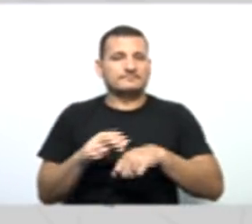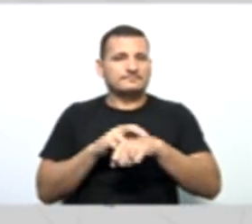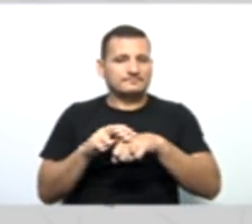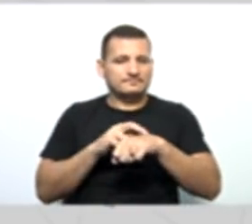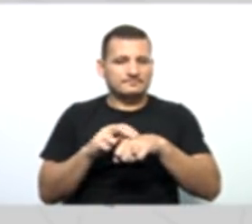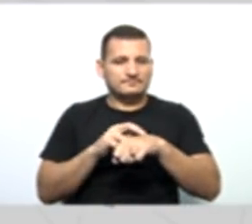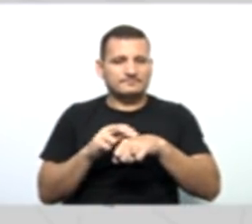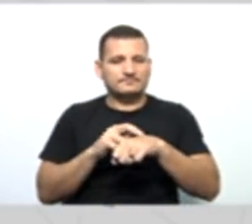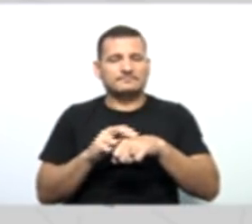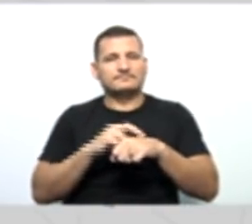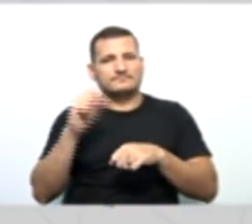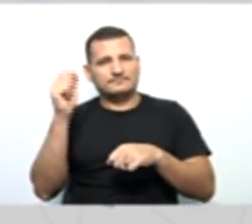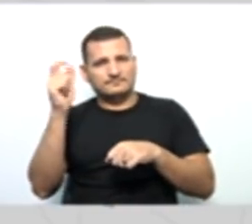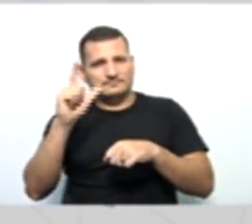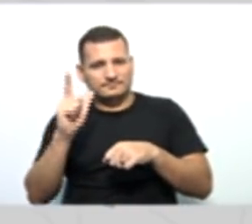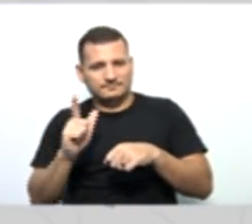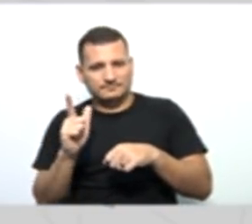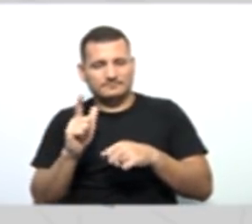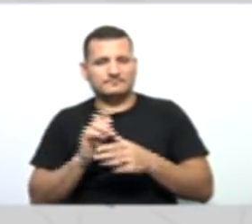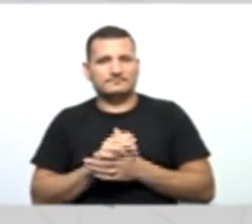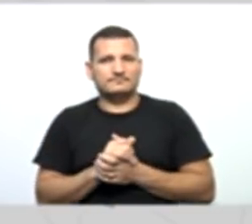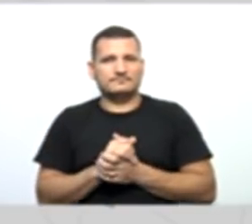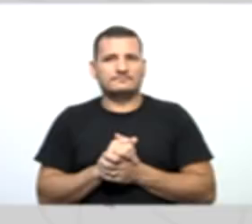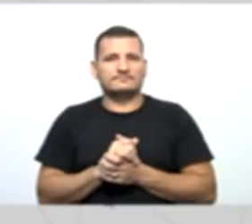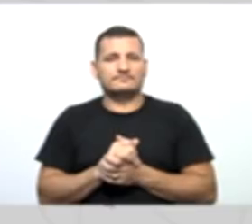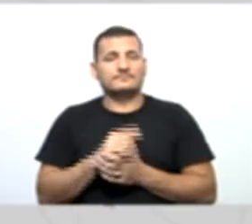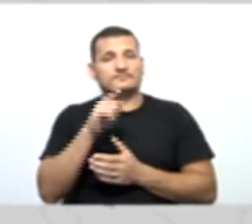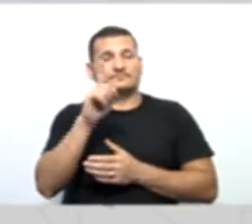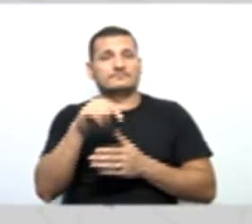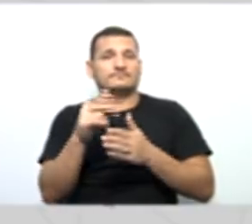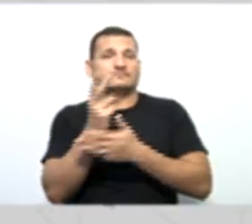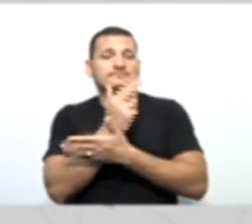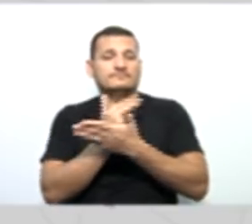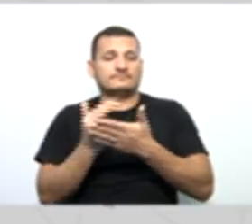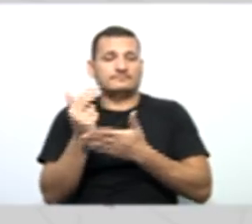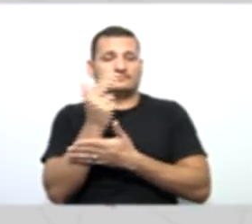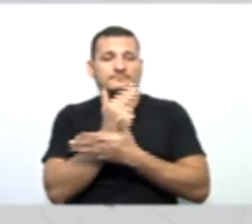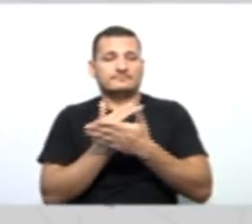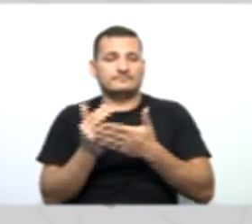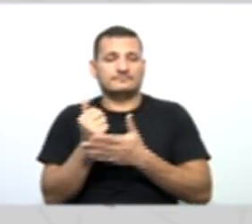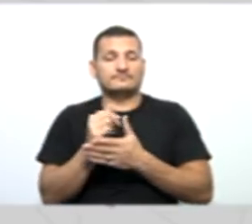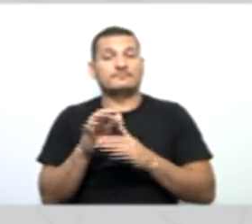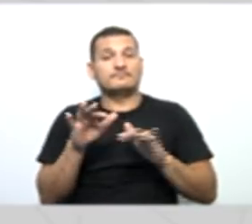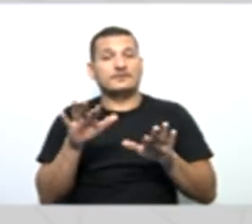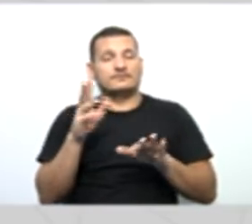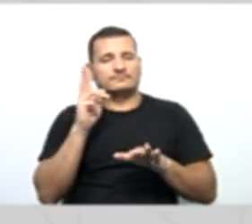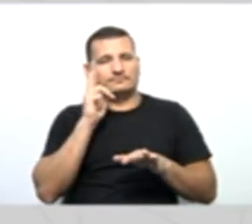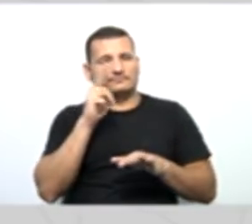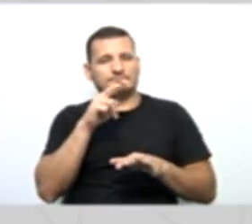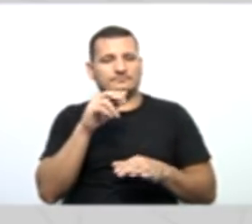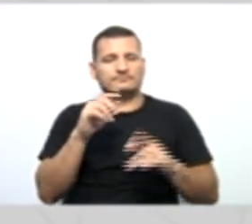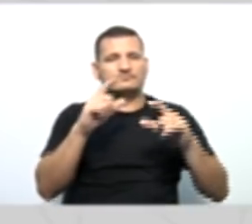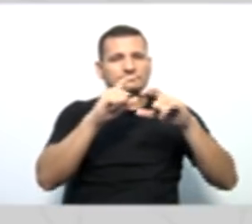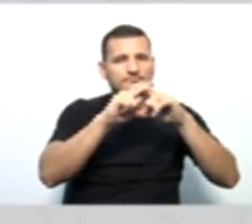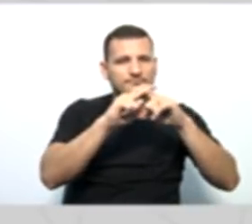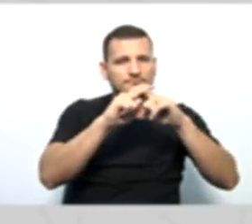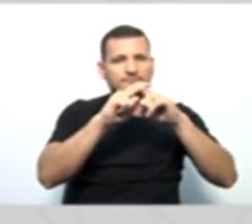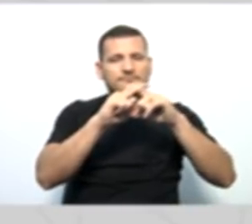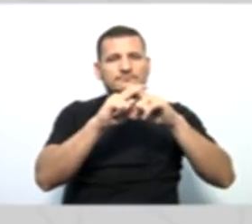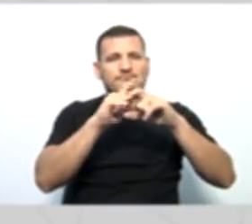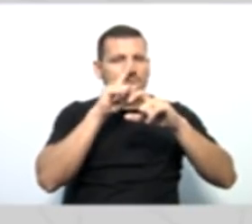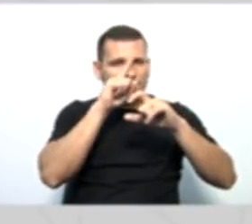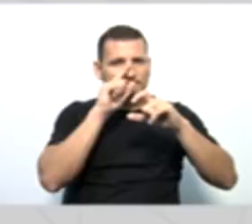olha lá o azul, não é? Enfim, esse aqui é o nosso mapa e chama atenção para essas bolinhas aqui. Menor intensidade,